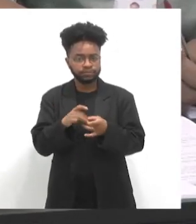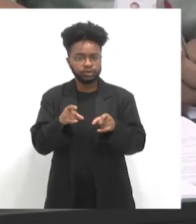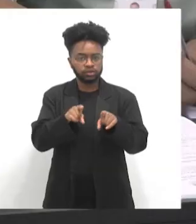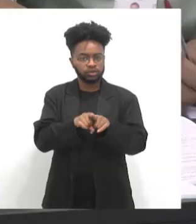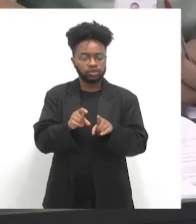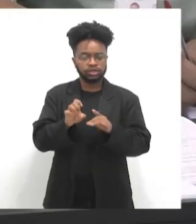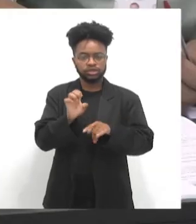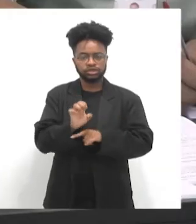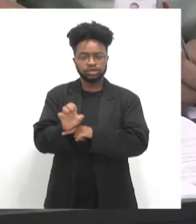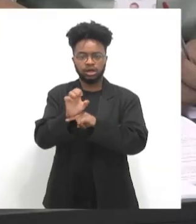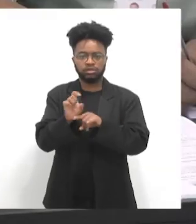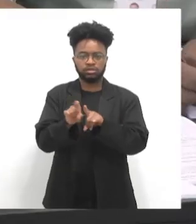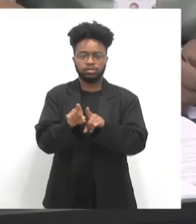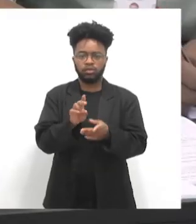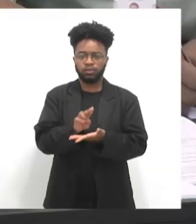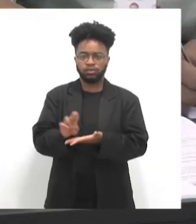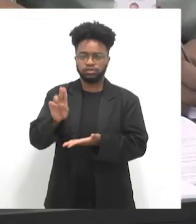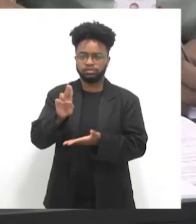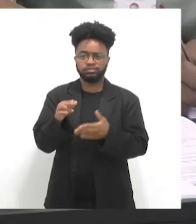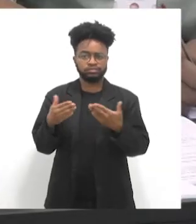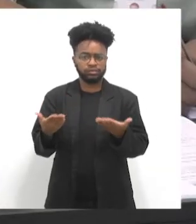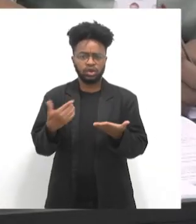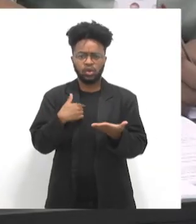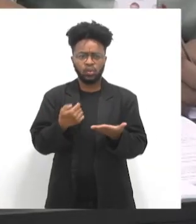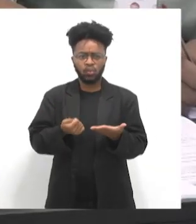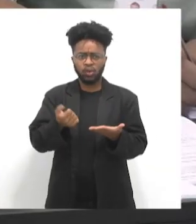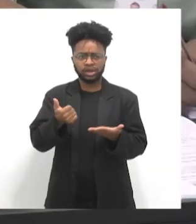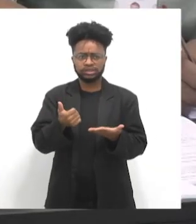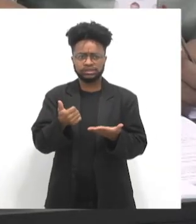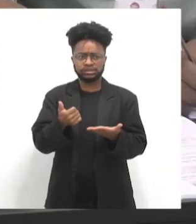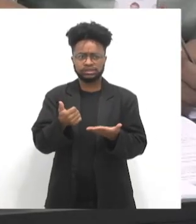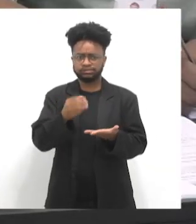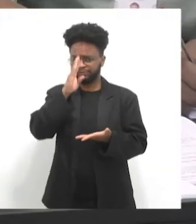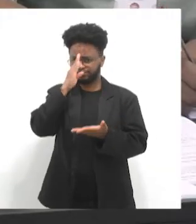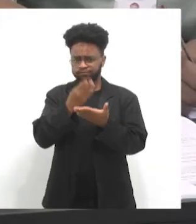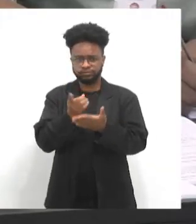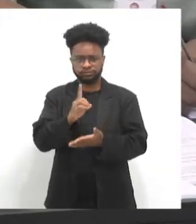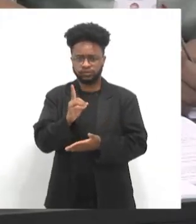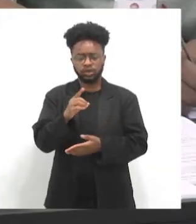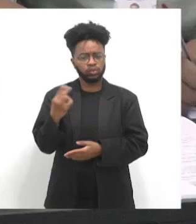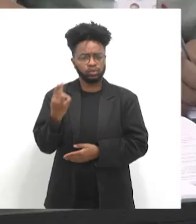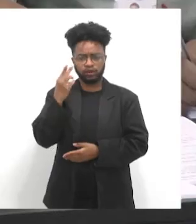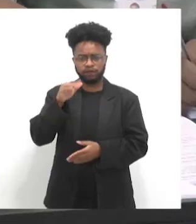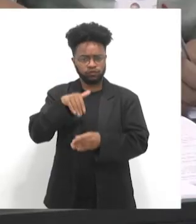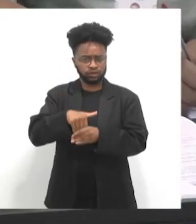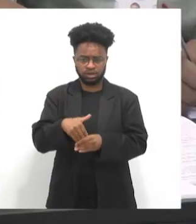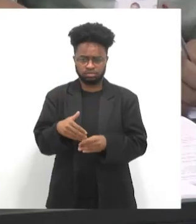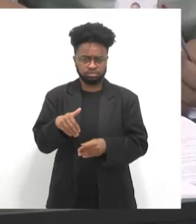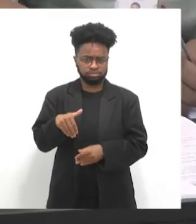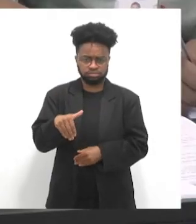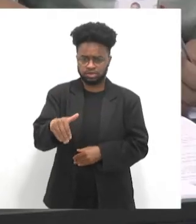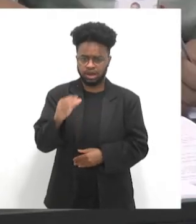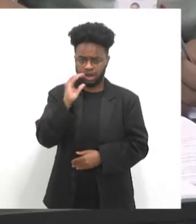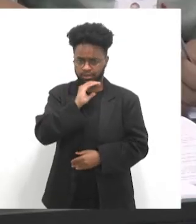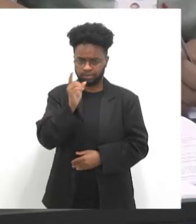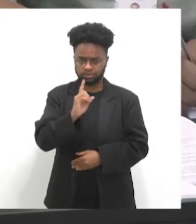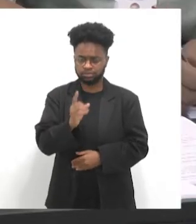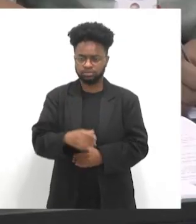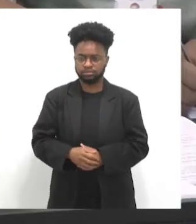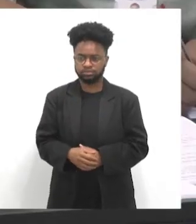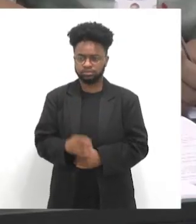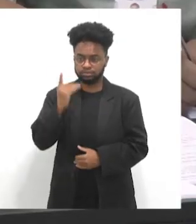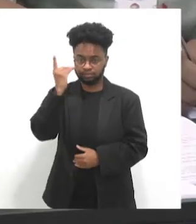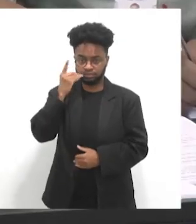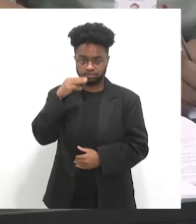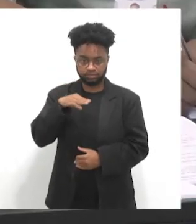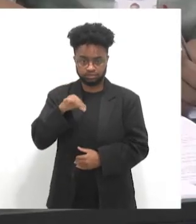as universidades. Então, eu quase caí para trás com isso. Isso não está para ser votado logo, não, tá? Esse projeto. Deputado Carlos